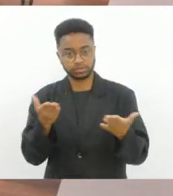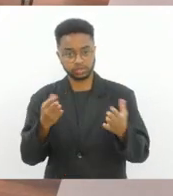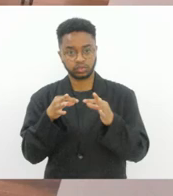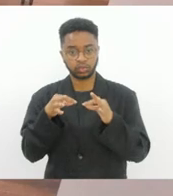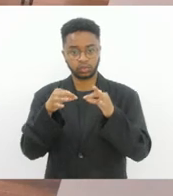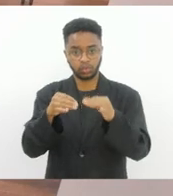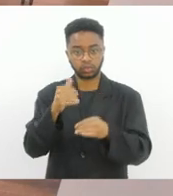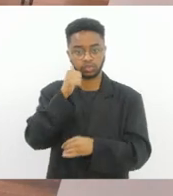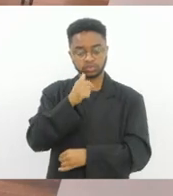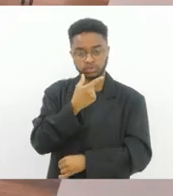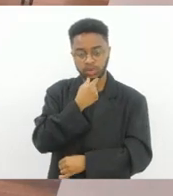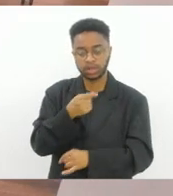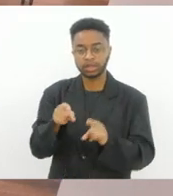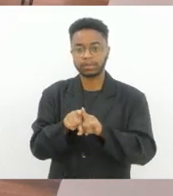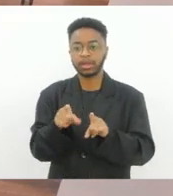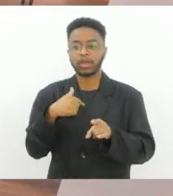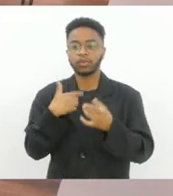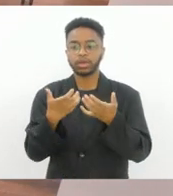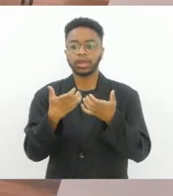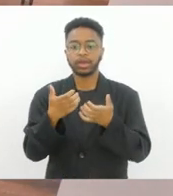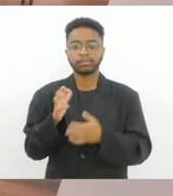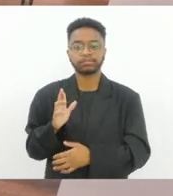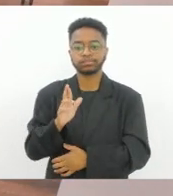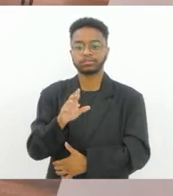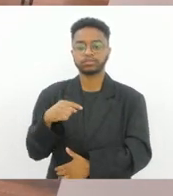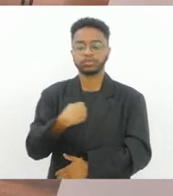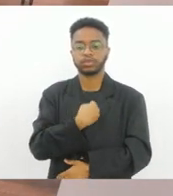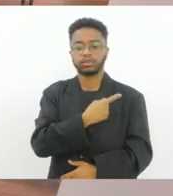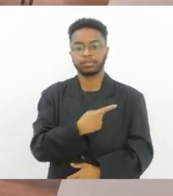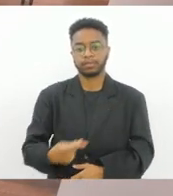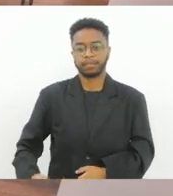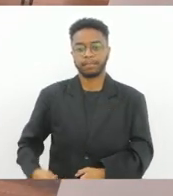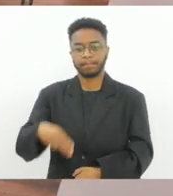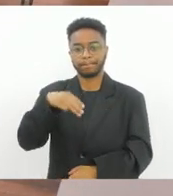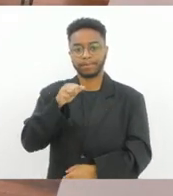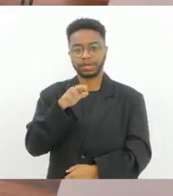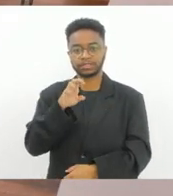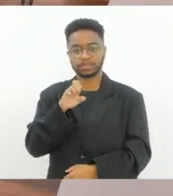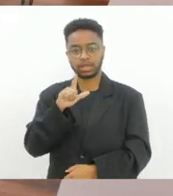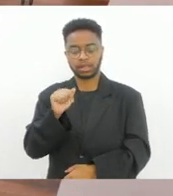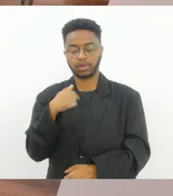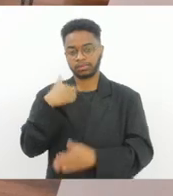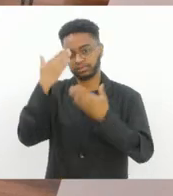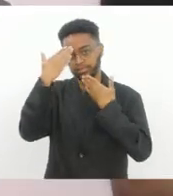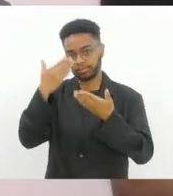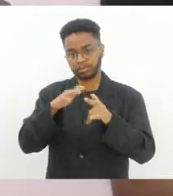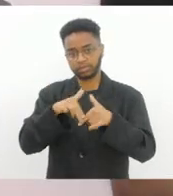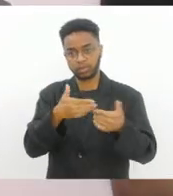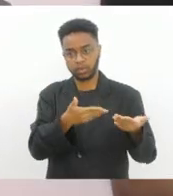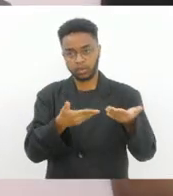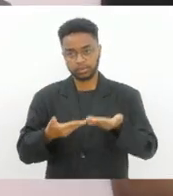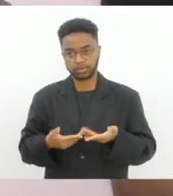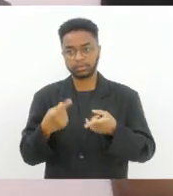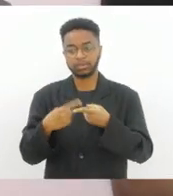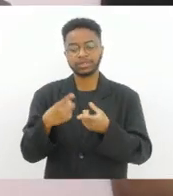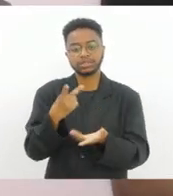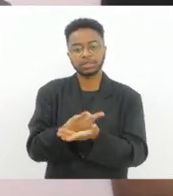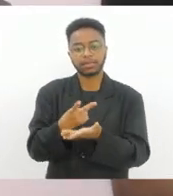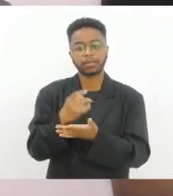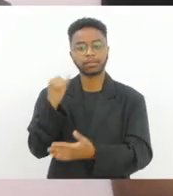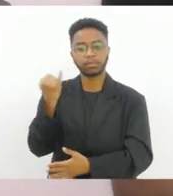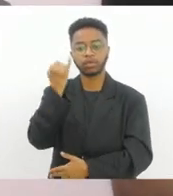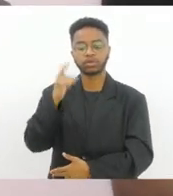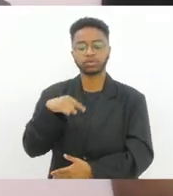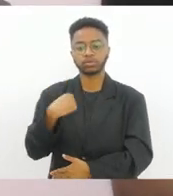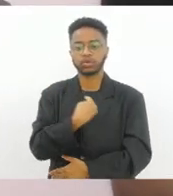todos. Gostaria, em nome da nossa presidente, doutora Marcela Ortiz, de agradecer o convite. É sempre importante nós